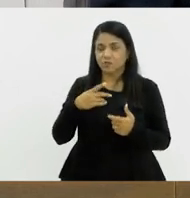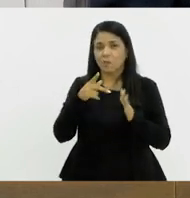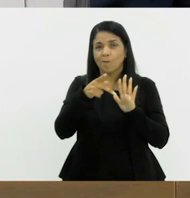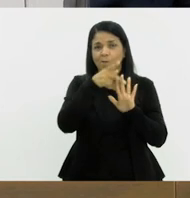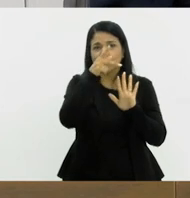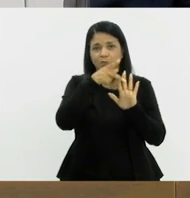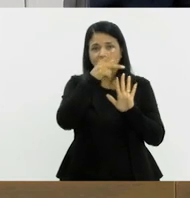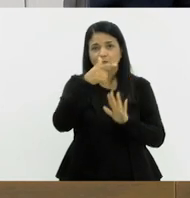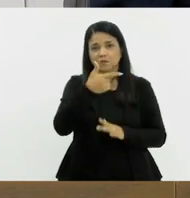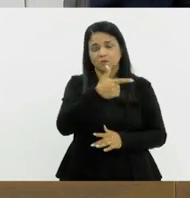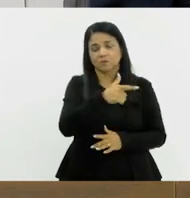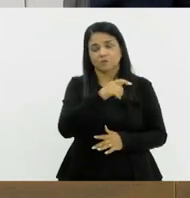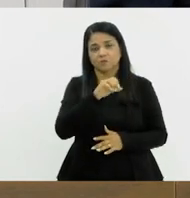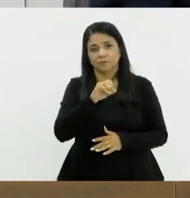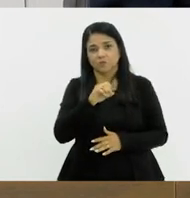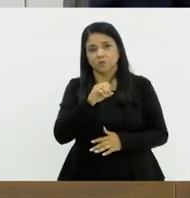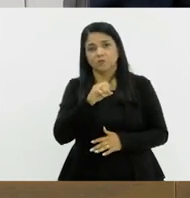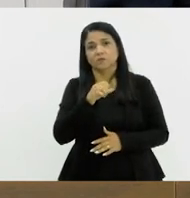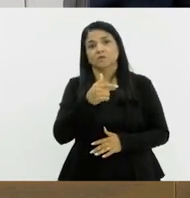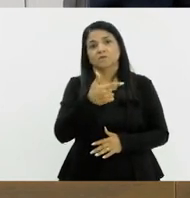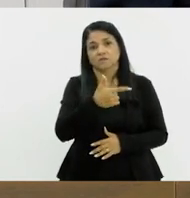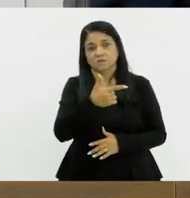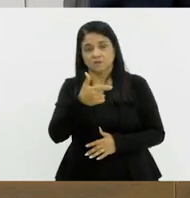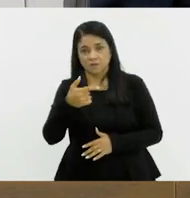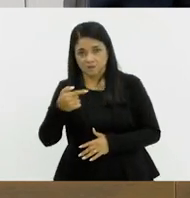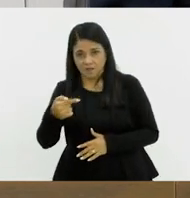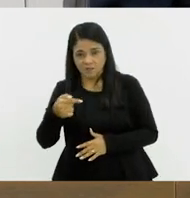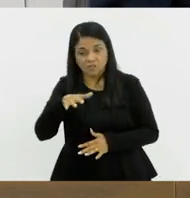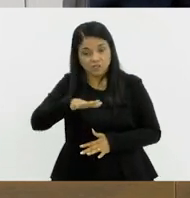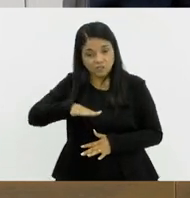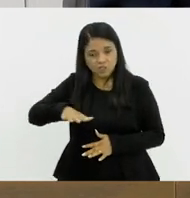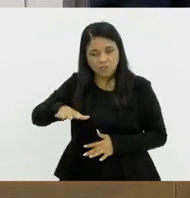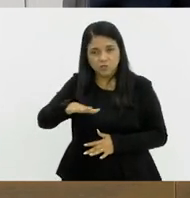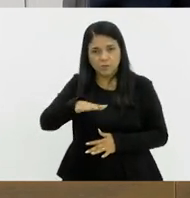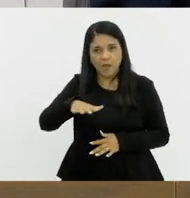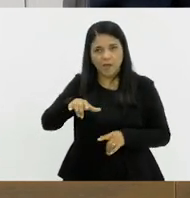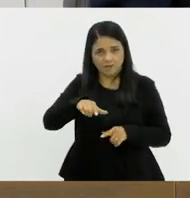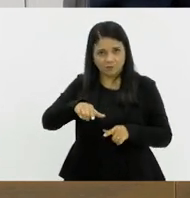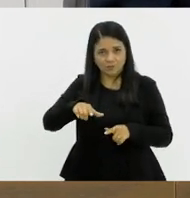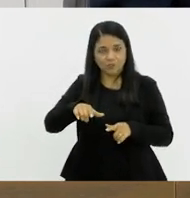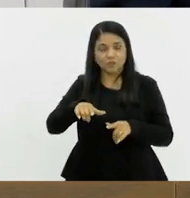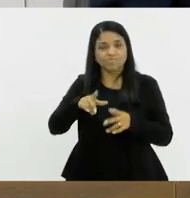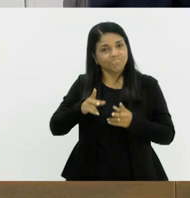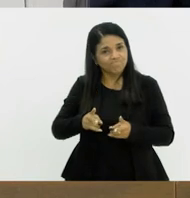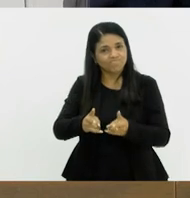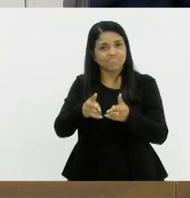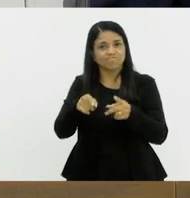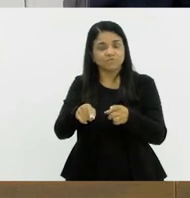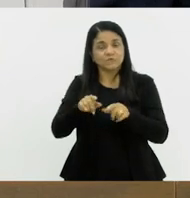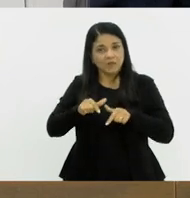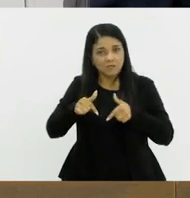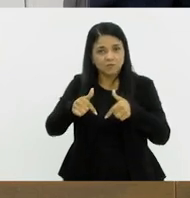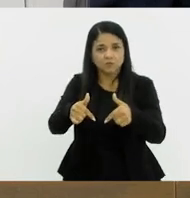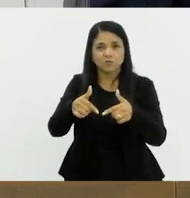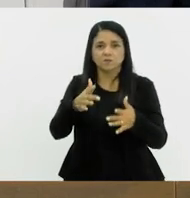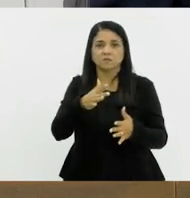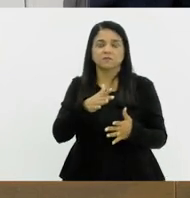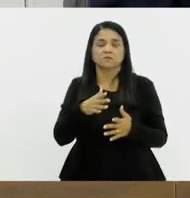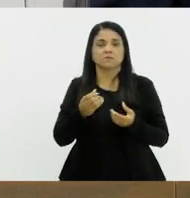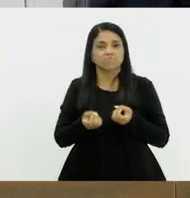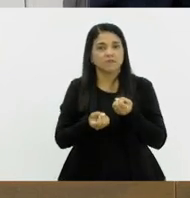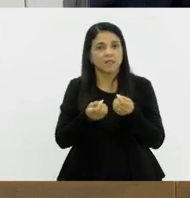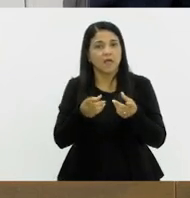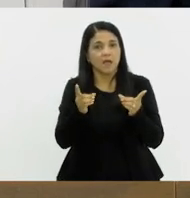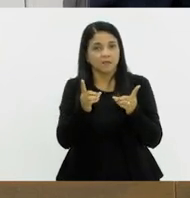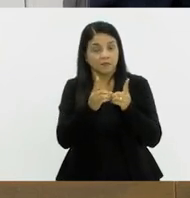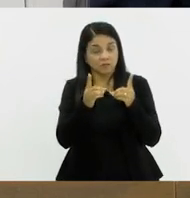Saúde 2022-2017, vigente, refere-se a espaço físico, delimitado e permanente, onde são realizadas ações e serviços de saúde humana